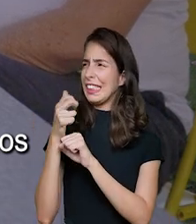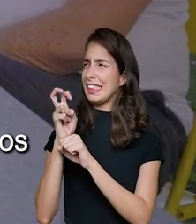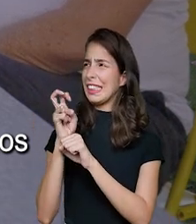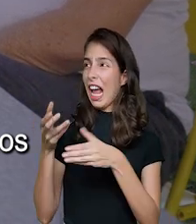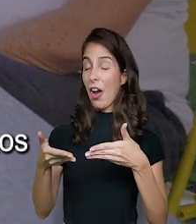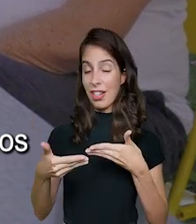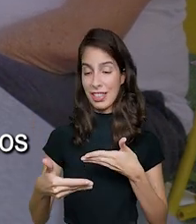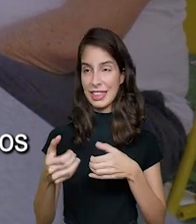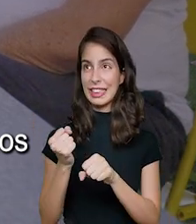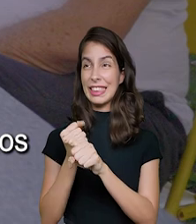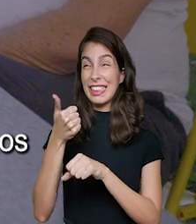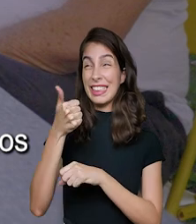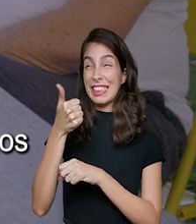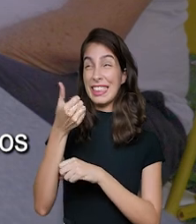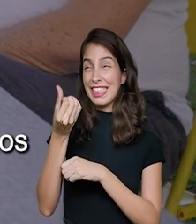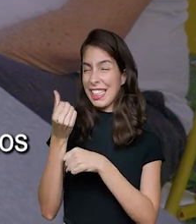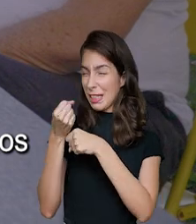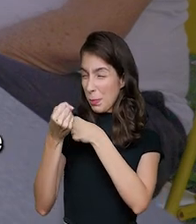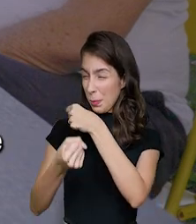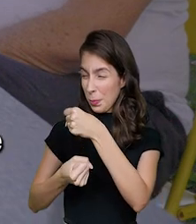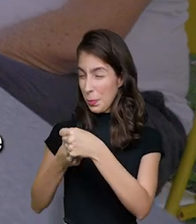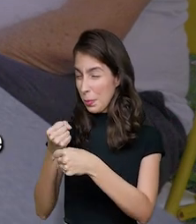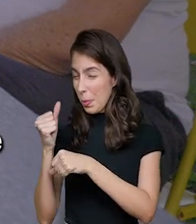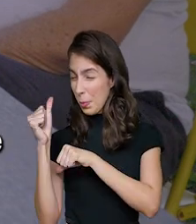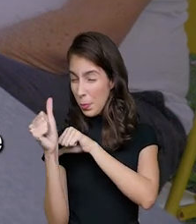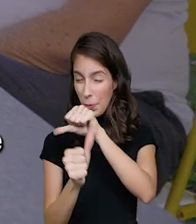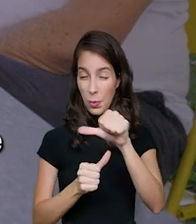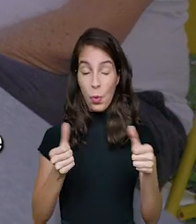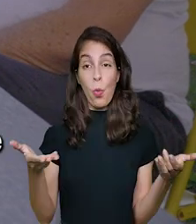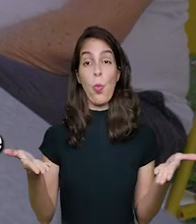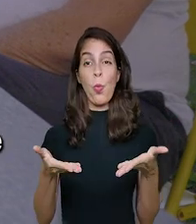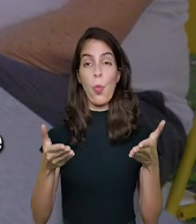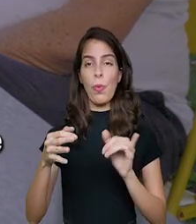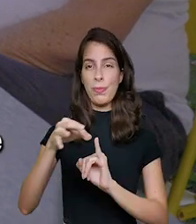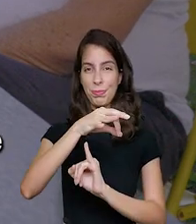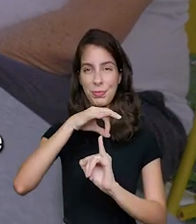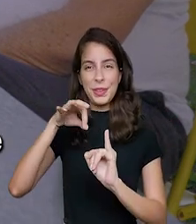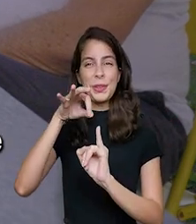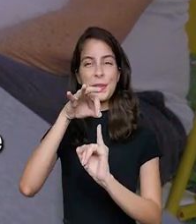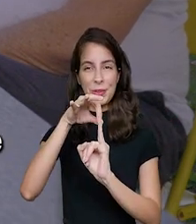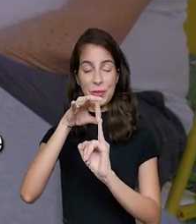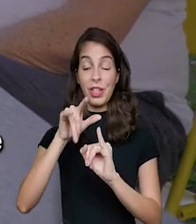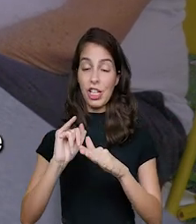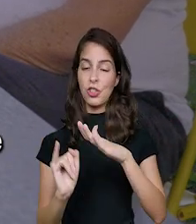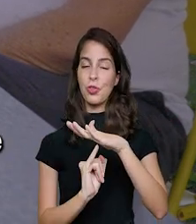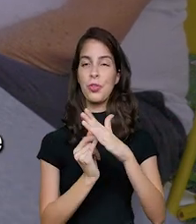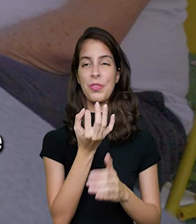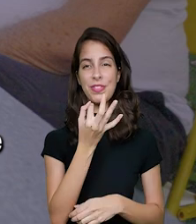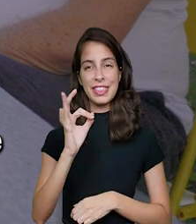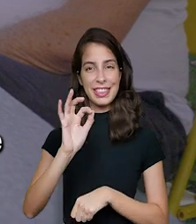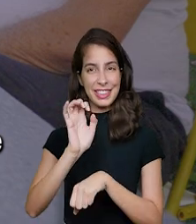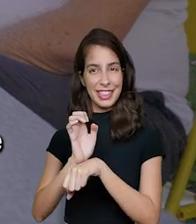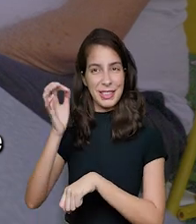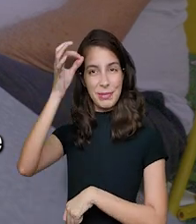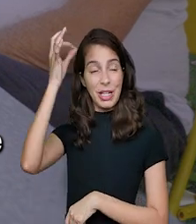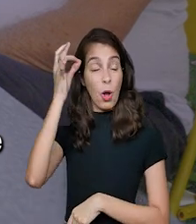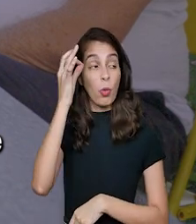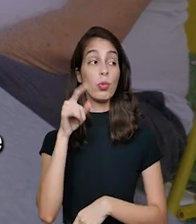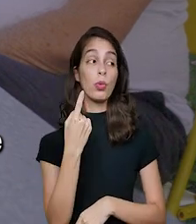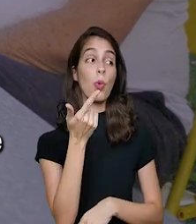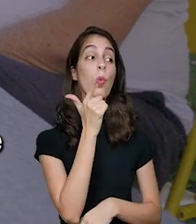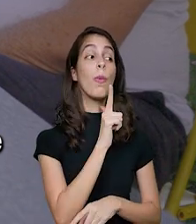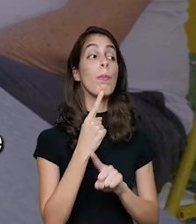16 anos que foi do Instituto Federal do Espírito Santo né nós conseguimos com o trabalho de muita gente